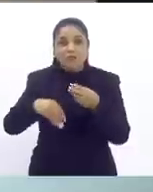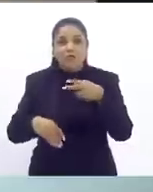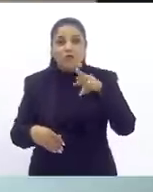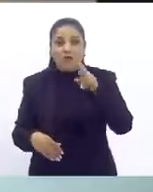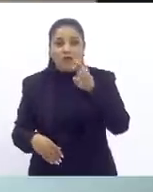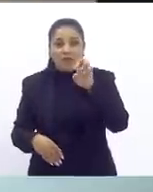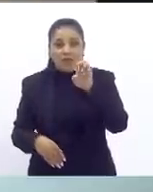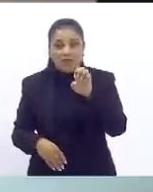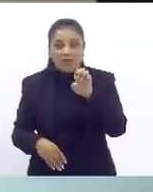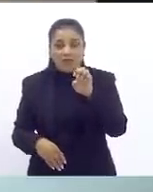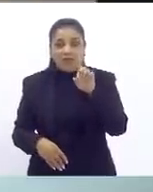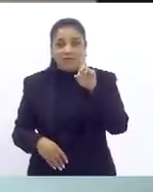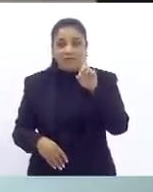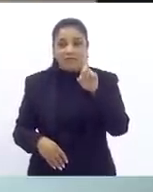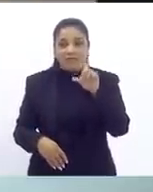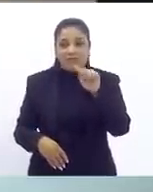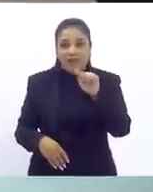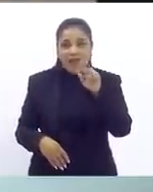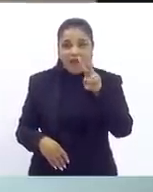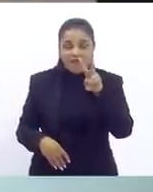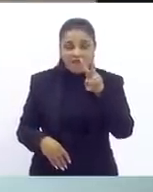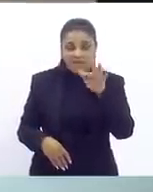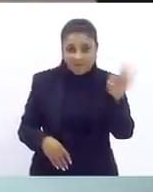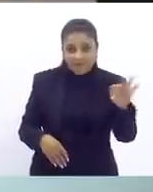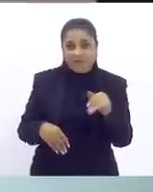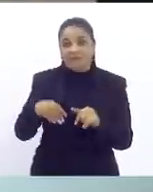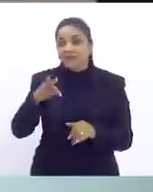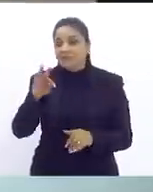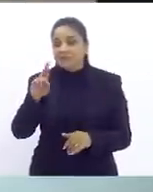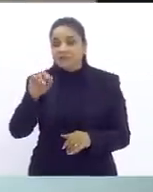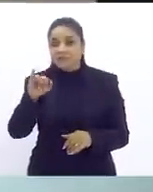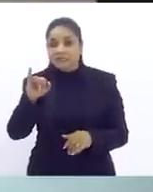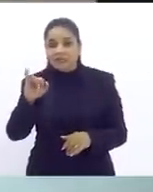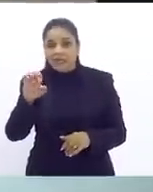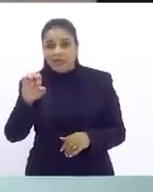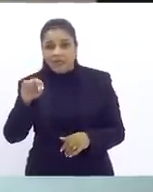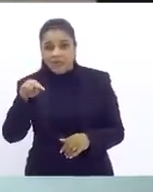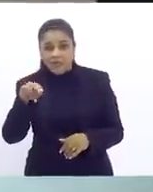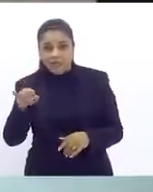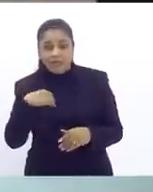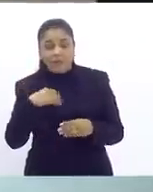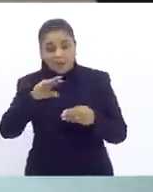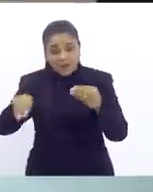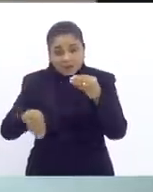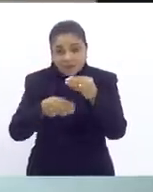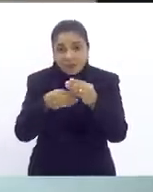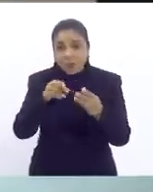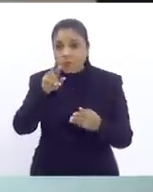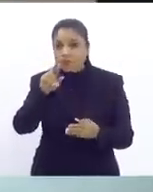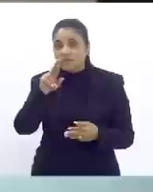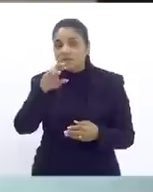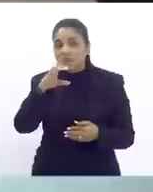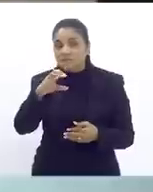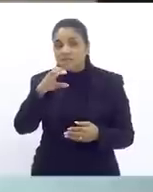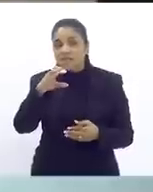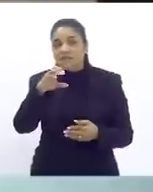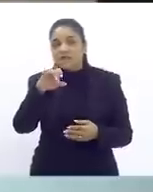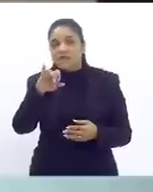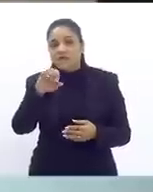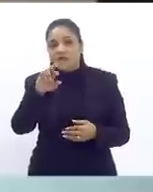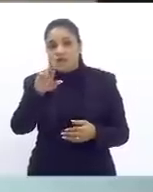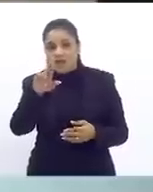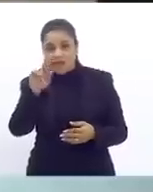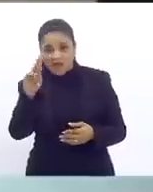misturado por exemplo com o próprio triênio porque no início da imigração do SAP para dentro do CNH isso não foi naquela época